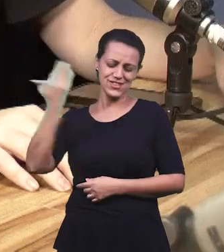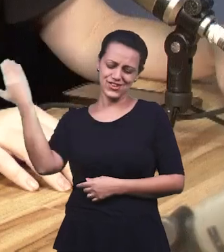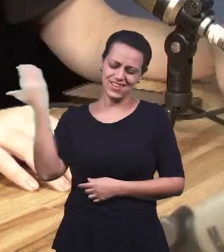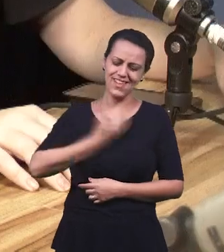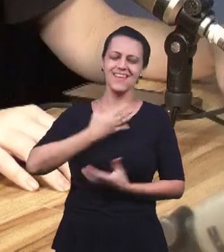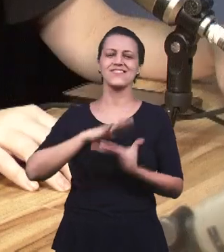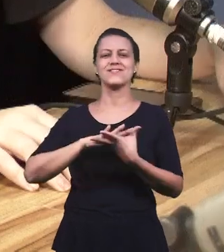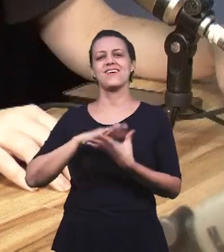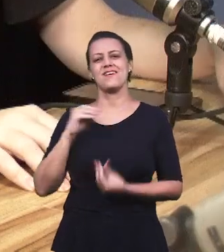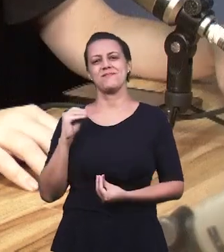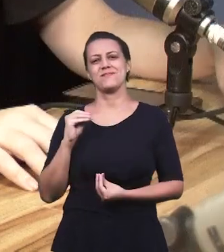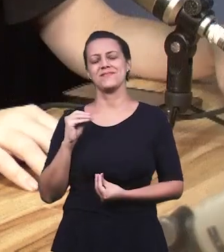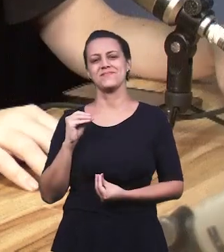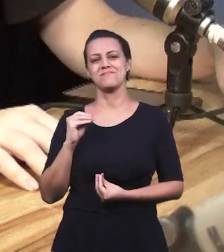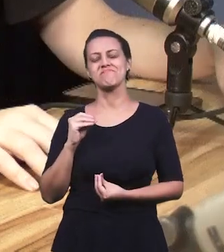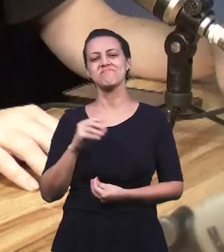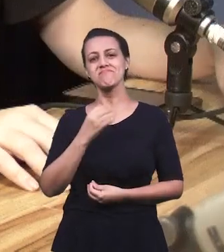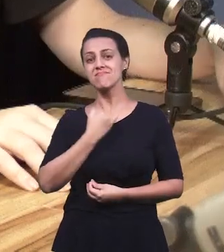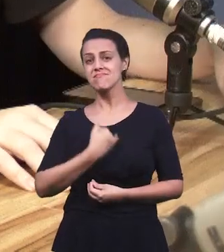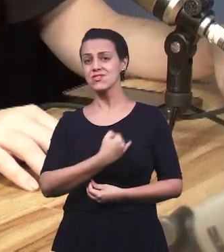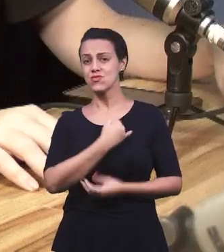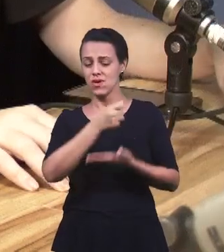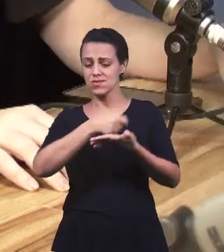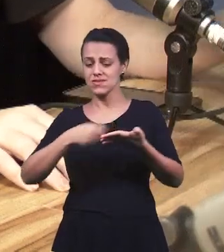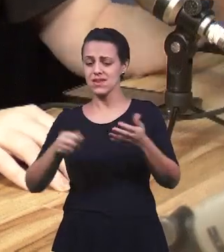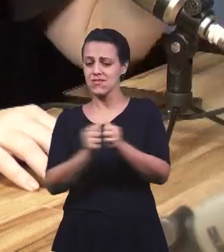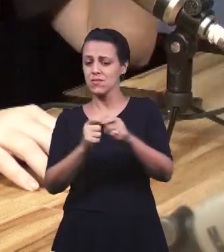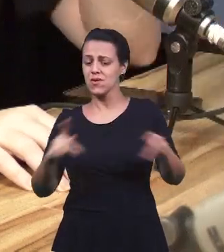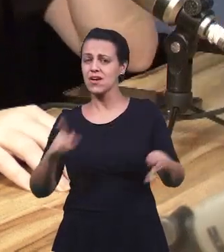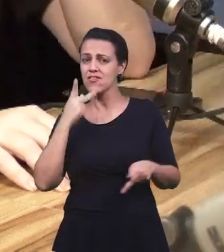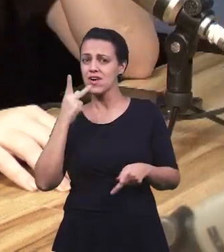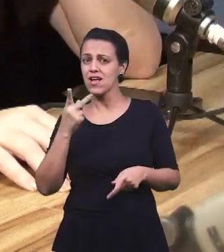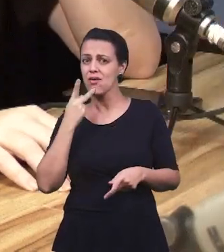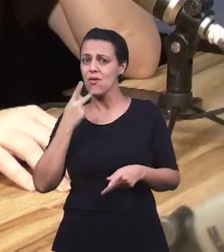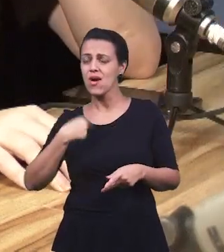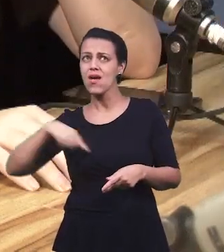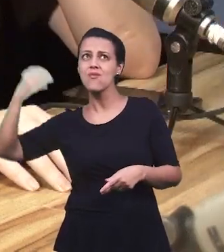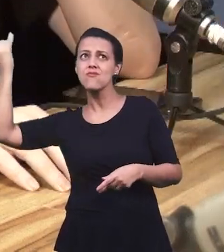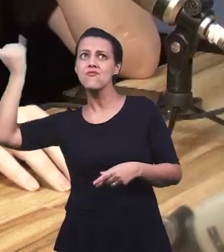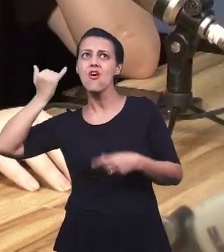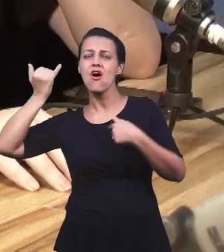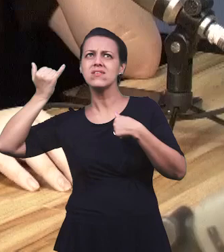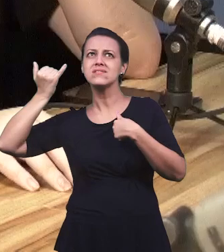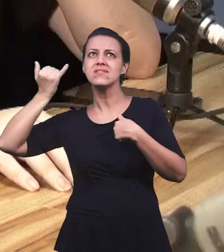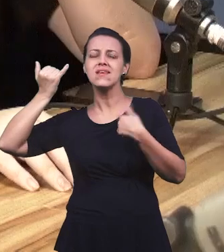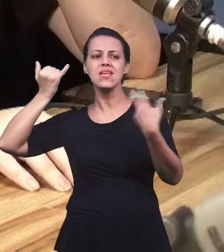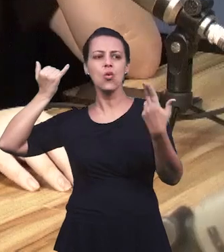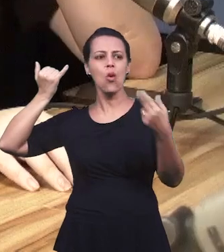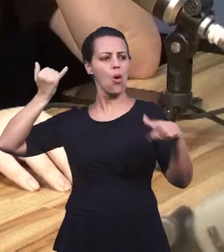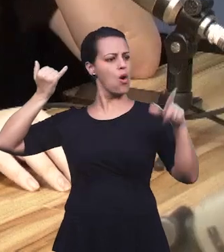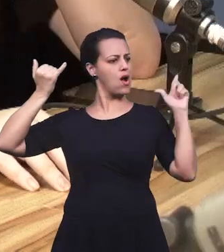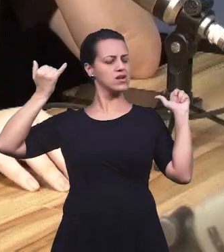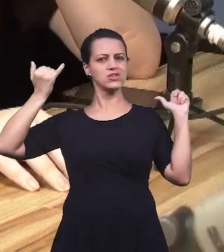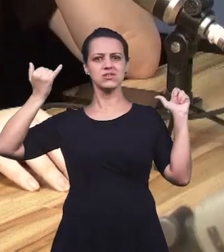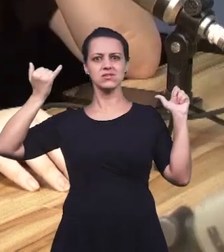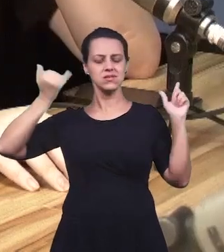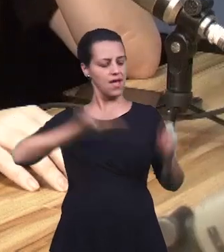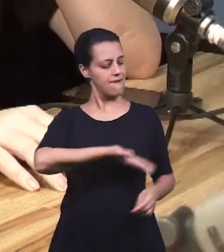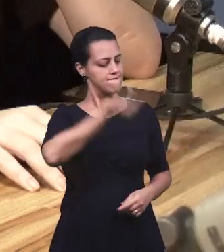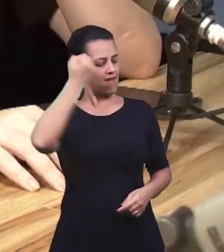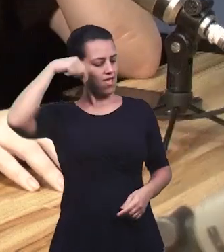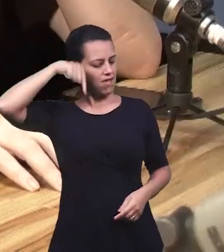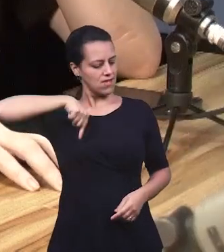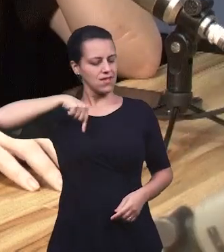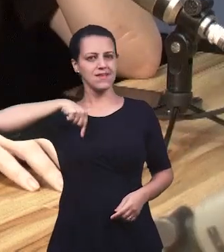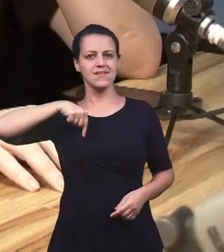o interessante é o seguinte, que João fala lá no Apocalipse assim, olha, e eu ouvi a mesma voz que antes tinha falado comigo. Sobe aqui. E